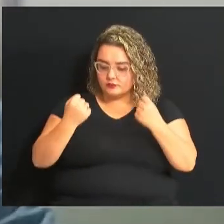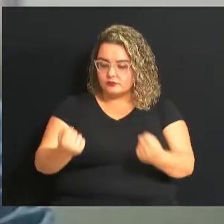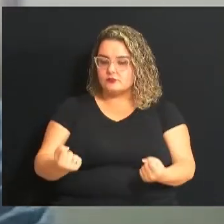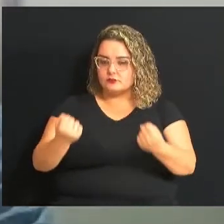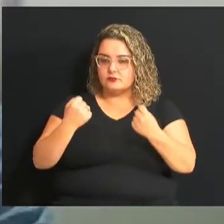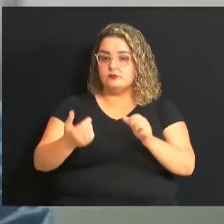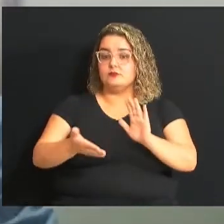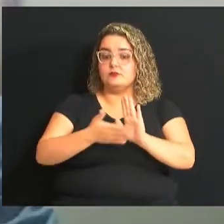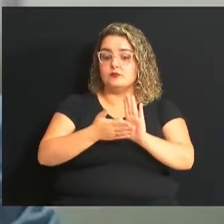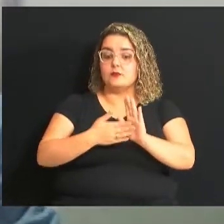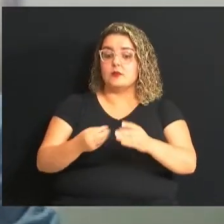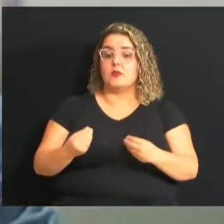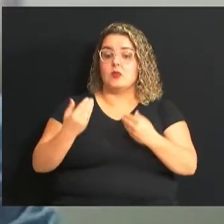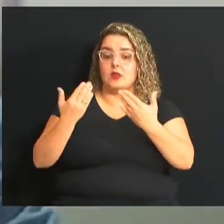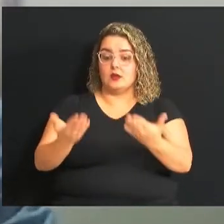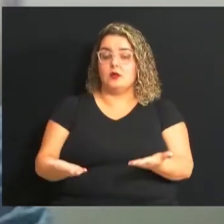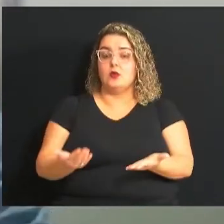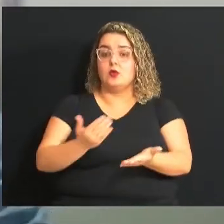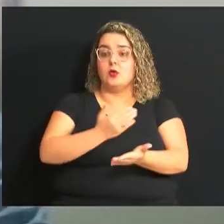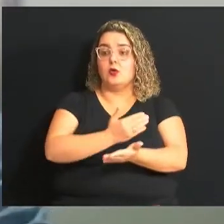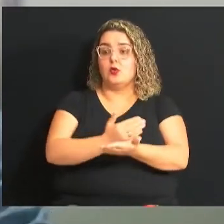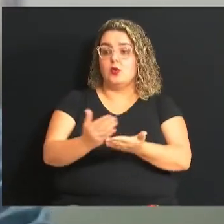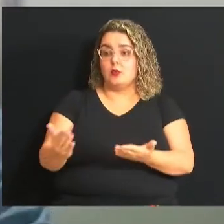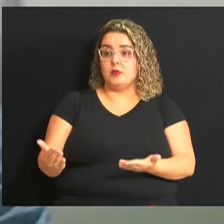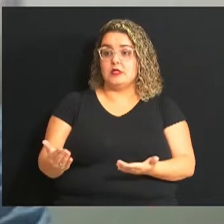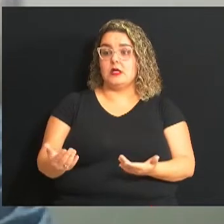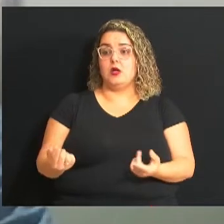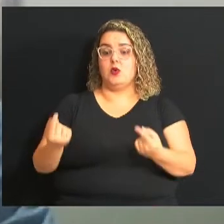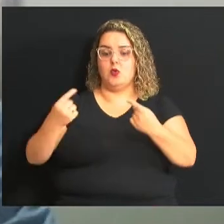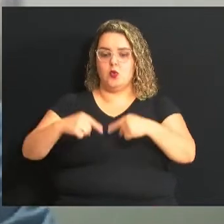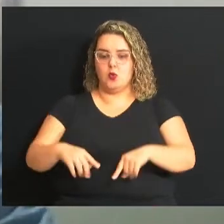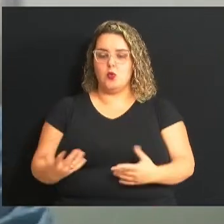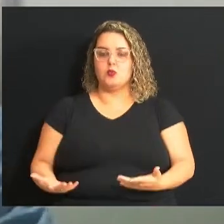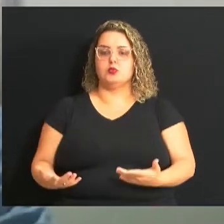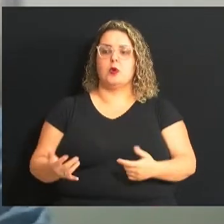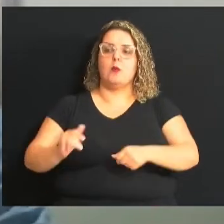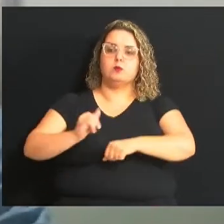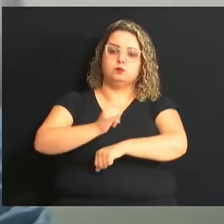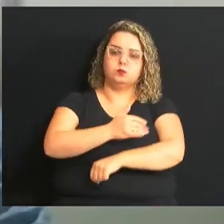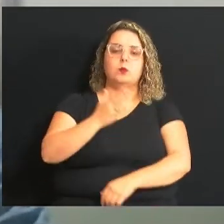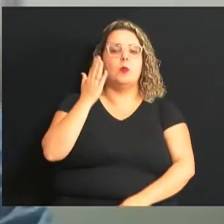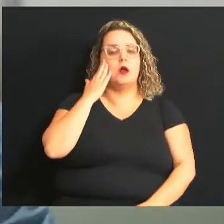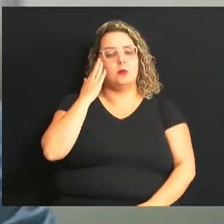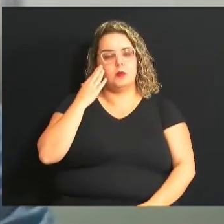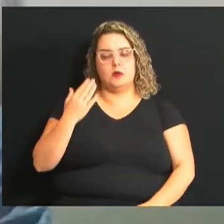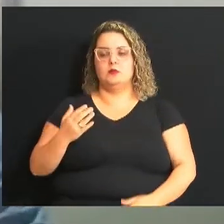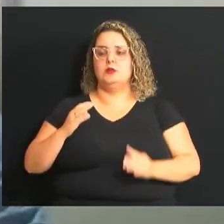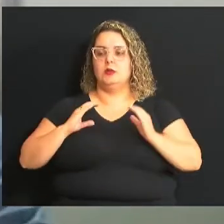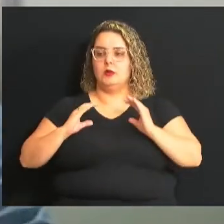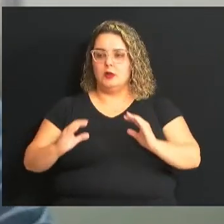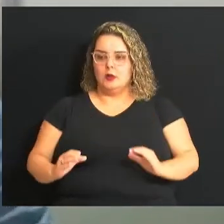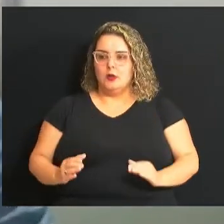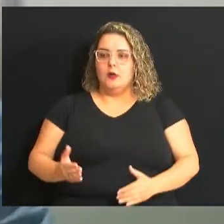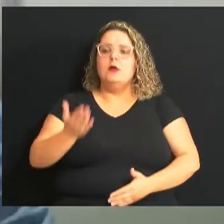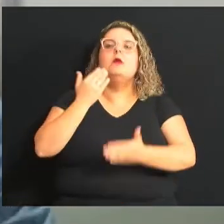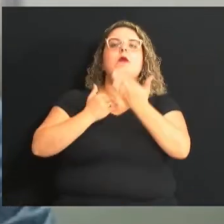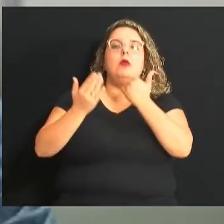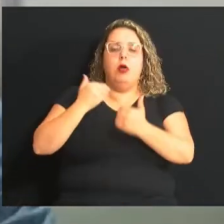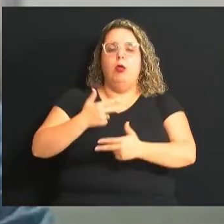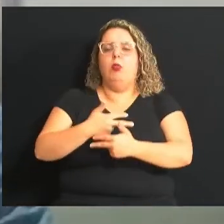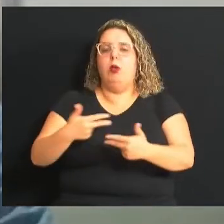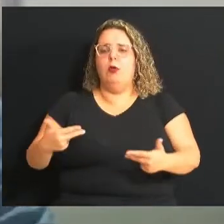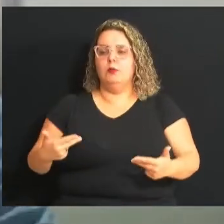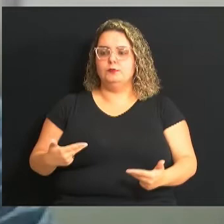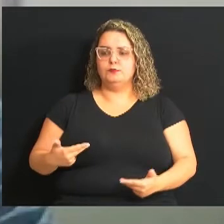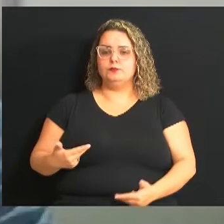para tentar iniciar um combate à obesidade. A gente sabe que o comportamento com relação a hábitos alimentares, uma alimentação